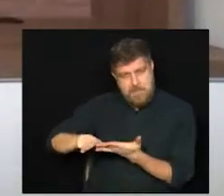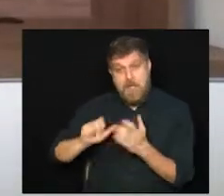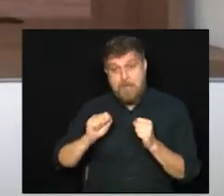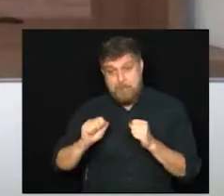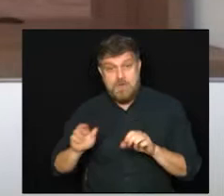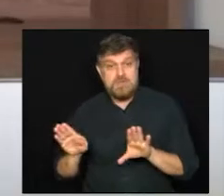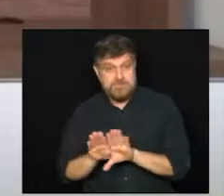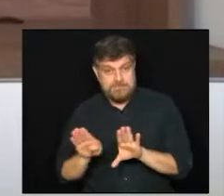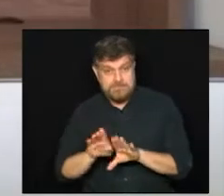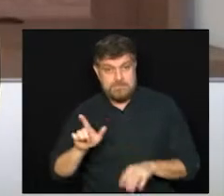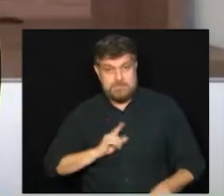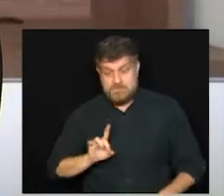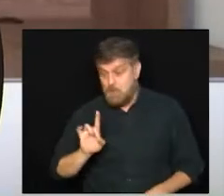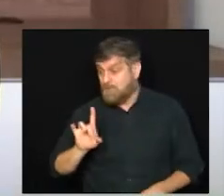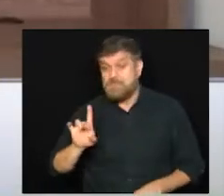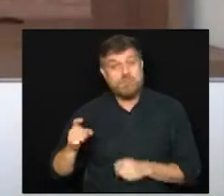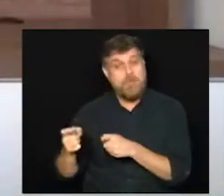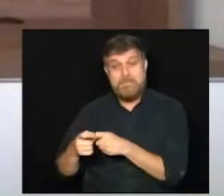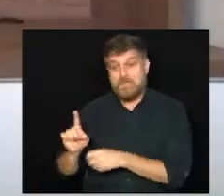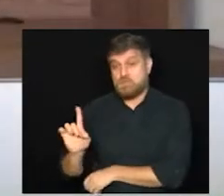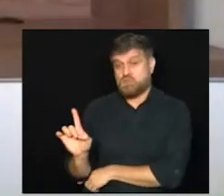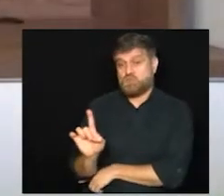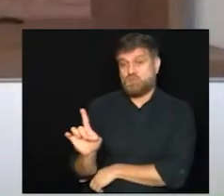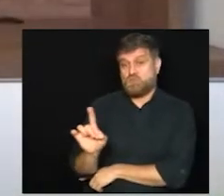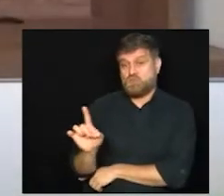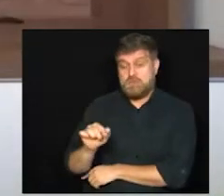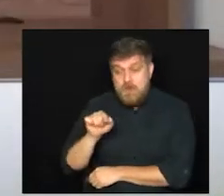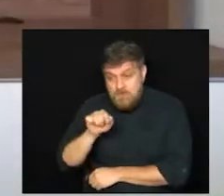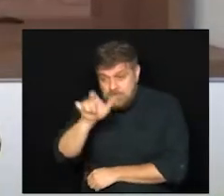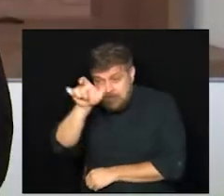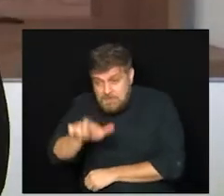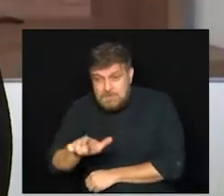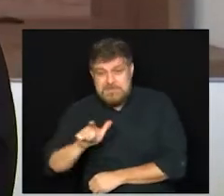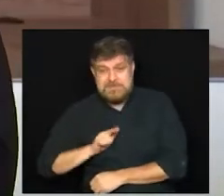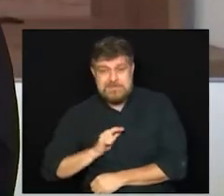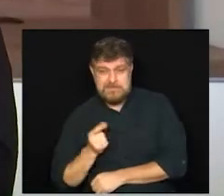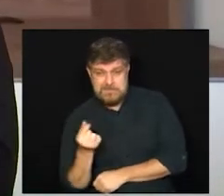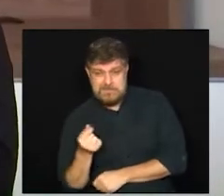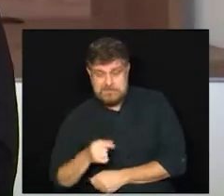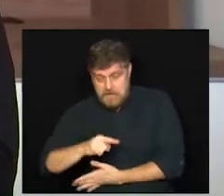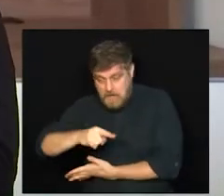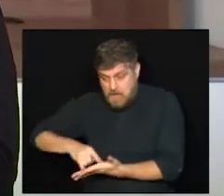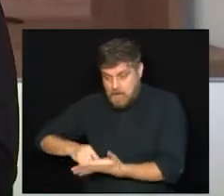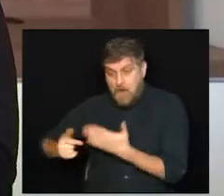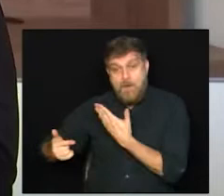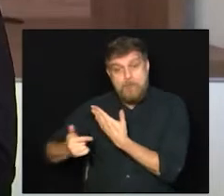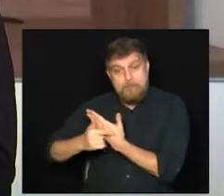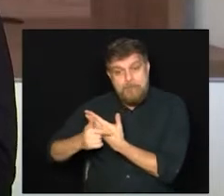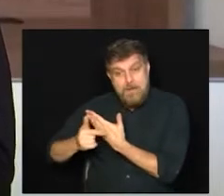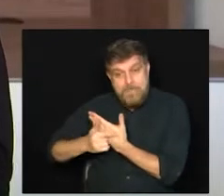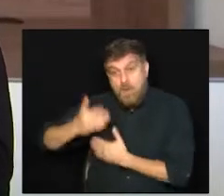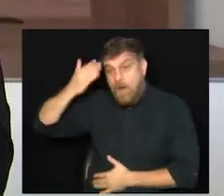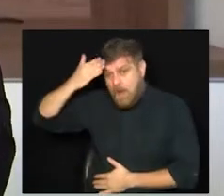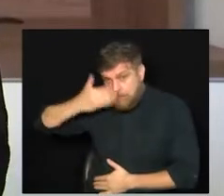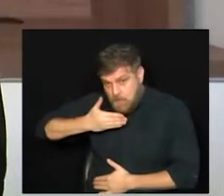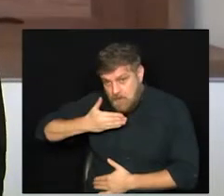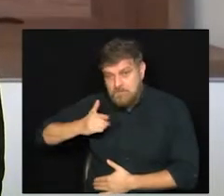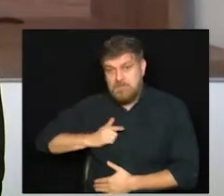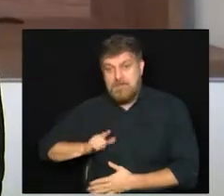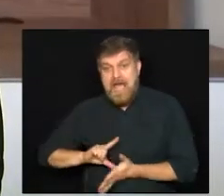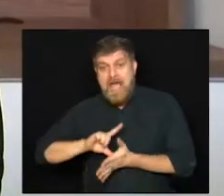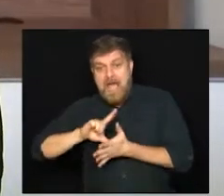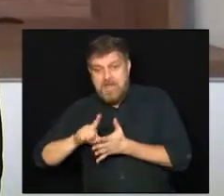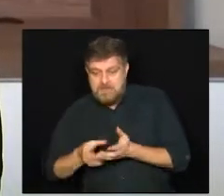não necessariamente só médicos, né? Então, você vai guardar esses comprovantes, as notas fiscais ou os recibos para fazer